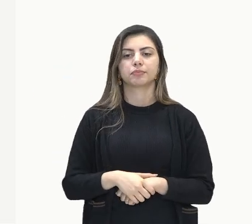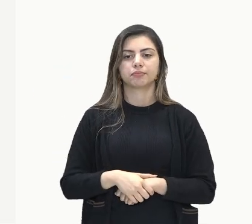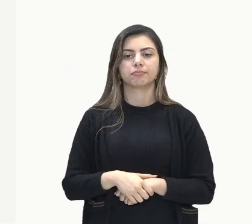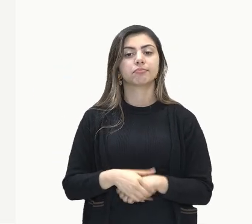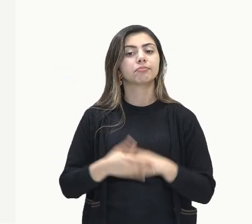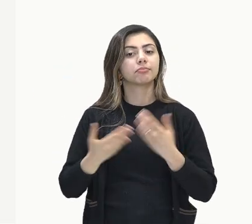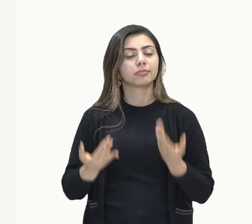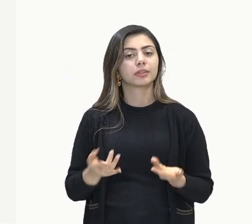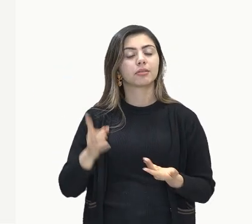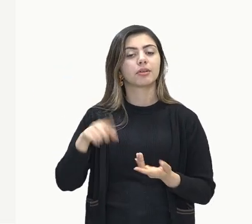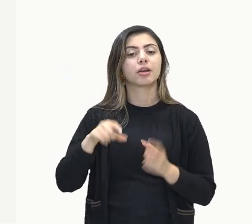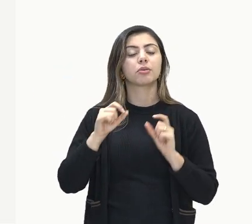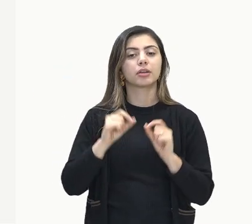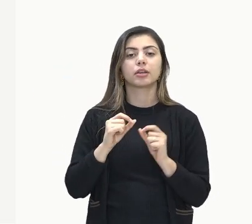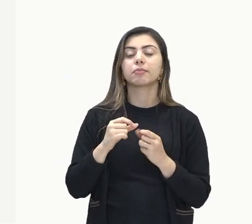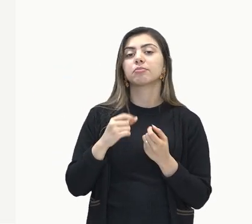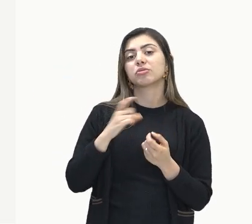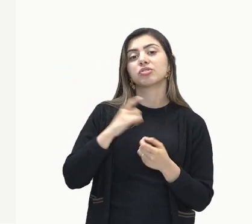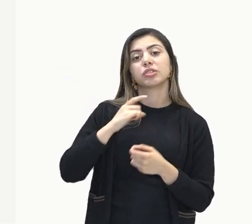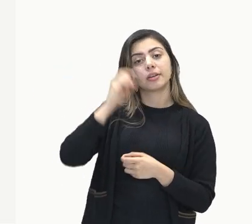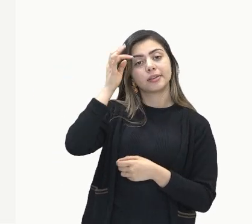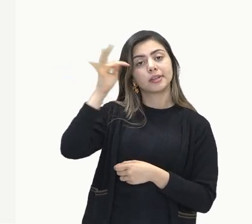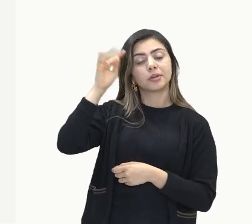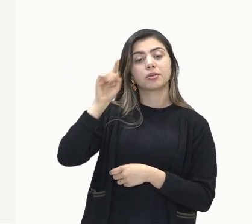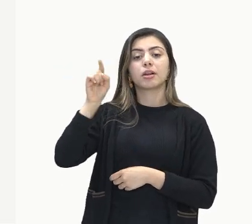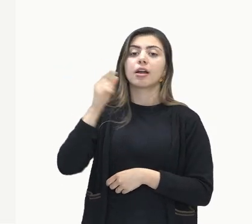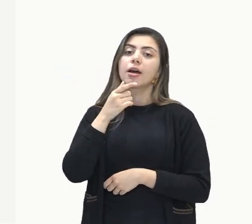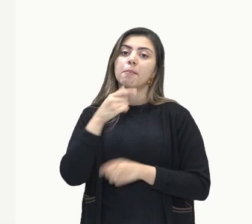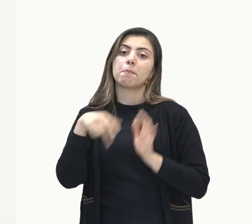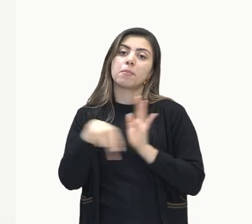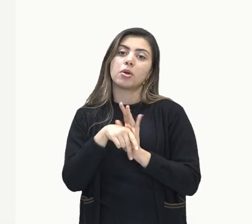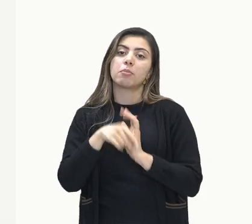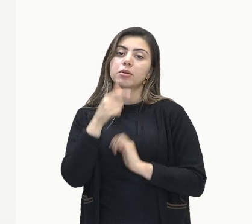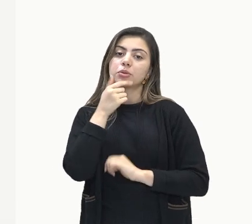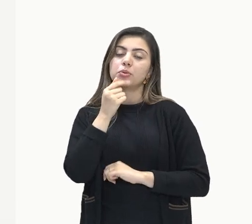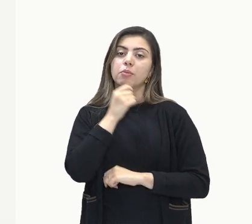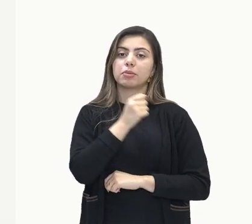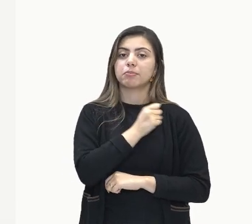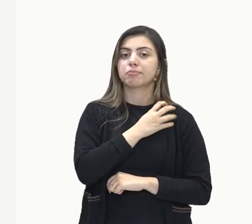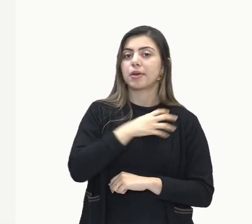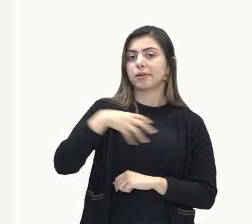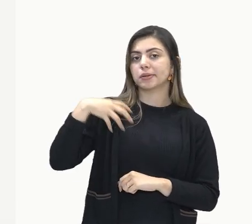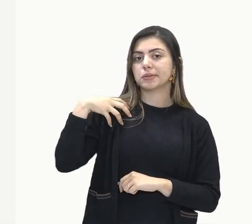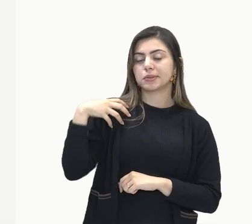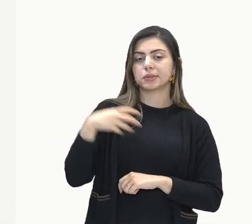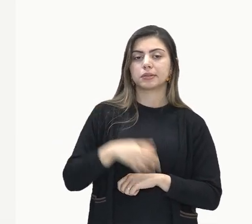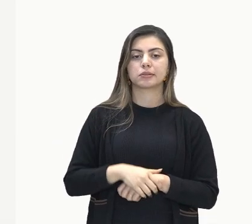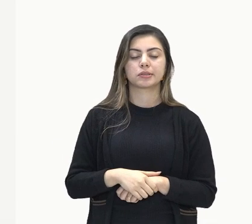esse sistema aí defendido por Aristóteles. Então,